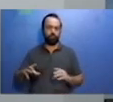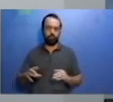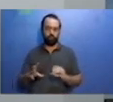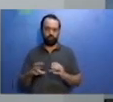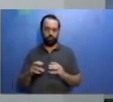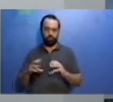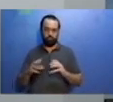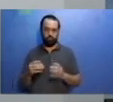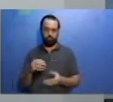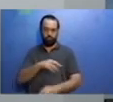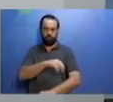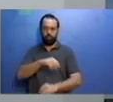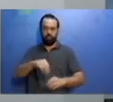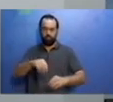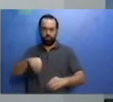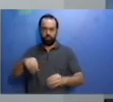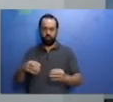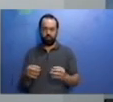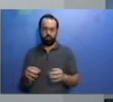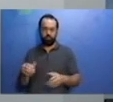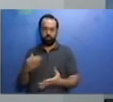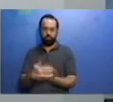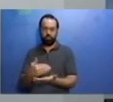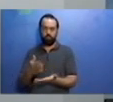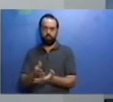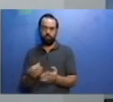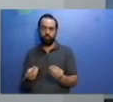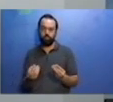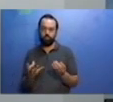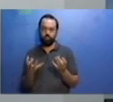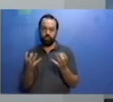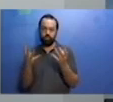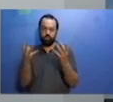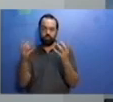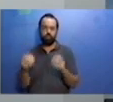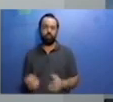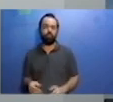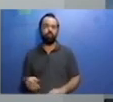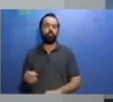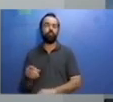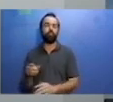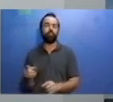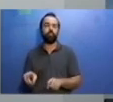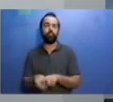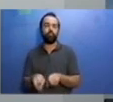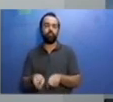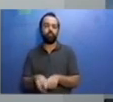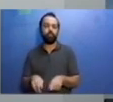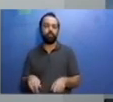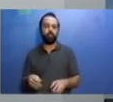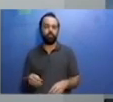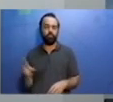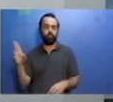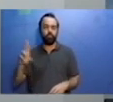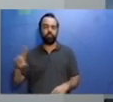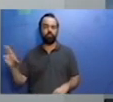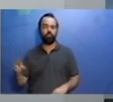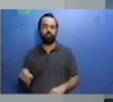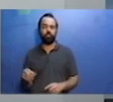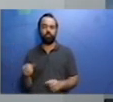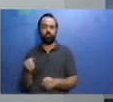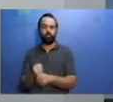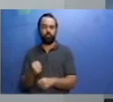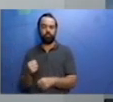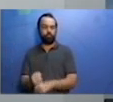pão. Ele é também utilizado para a fabricação de álcool, tanto o álcool de posto quanto esse álcool doméstico que utilizamos em